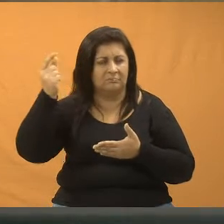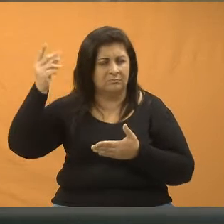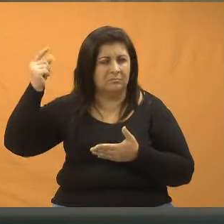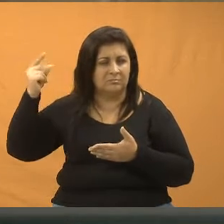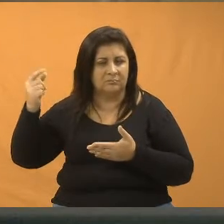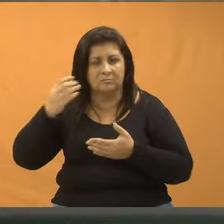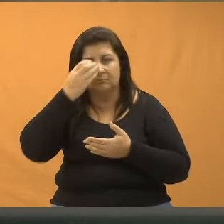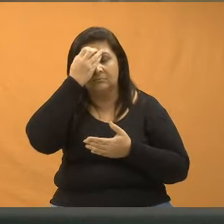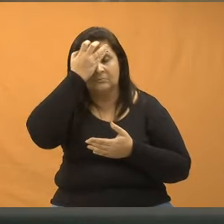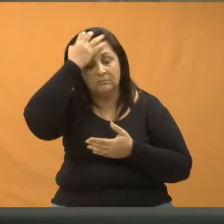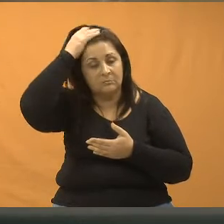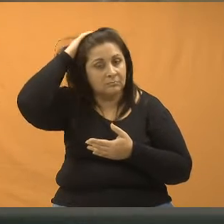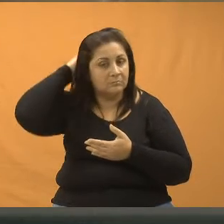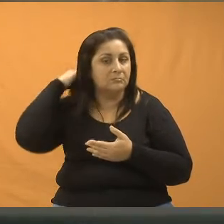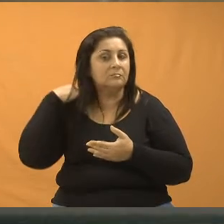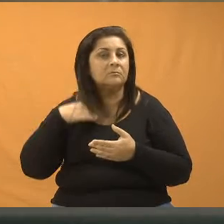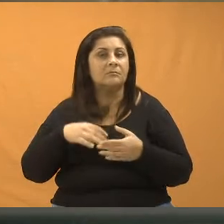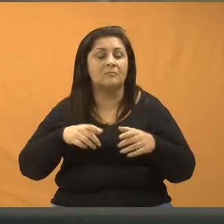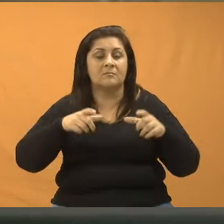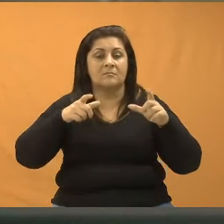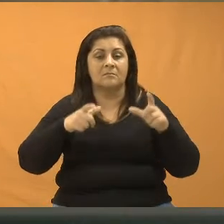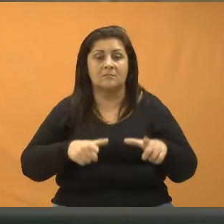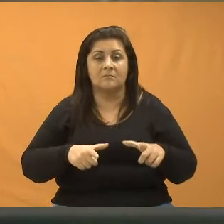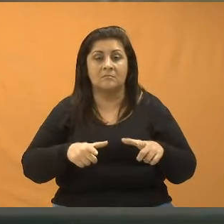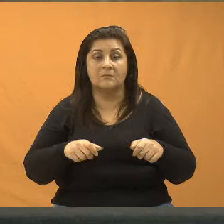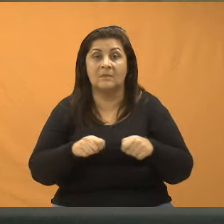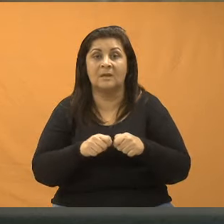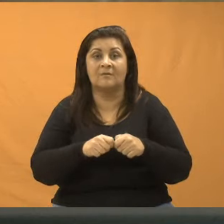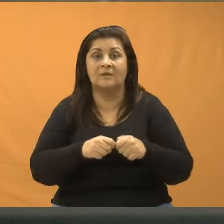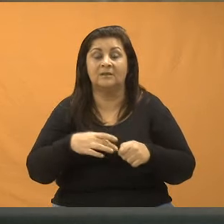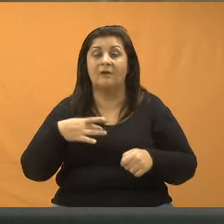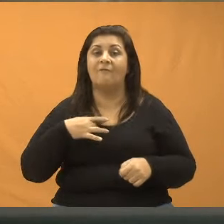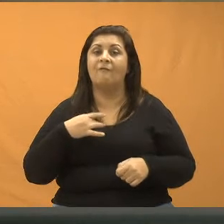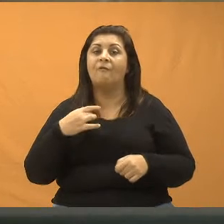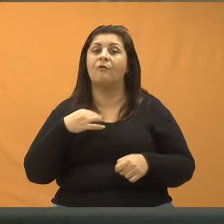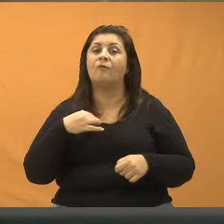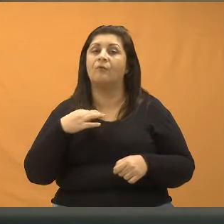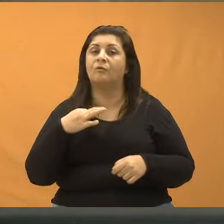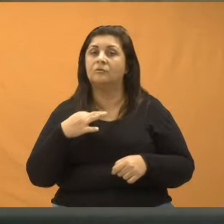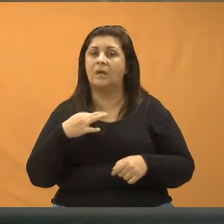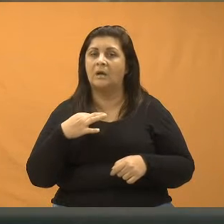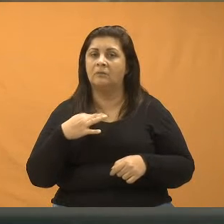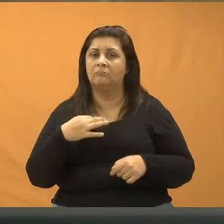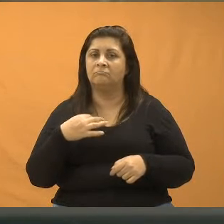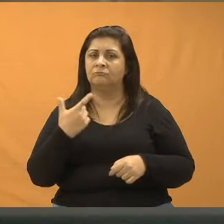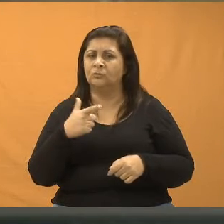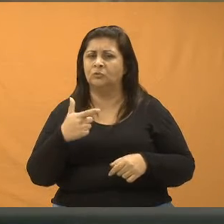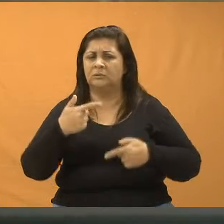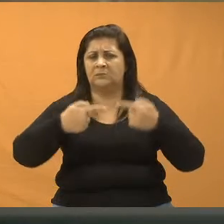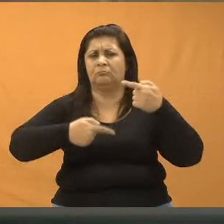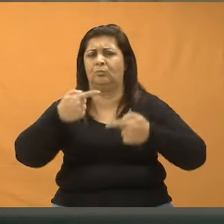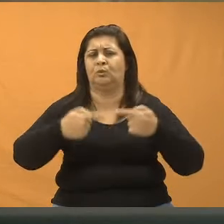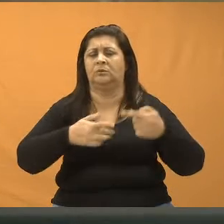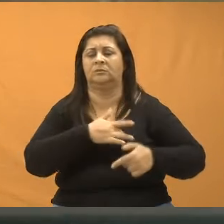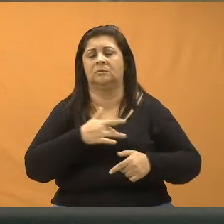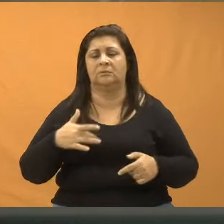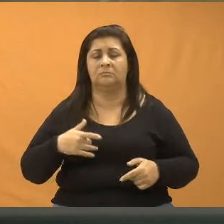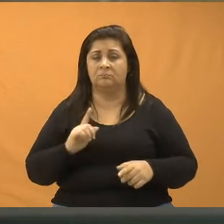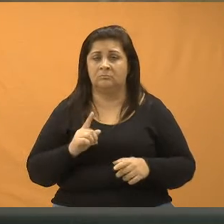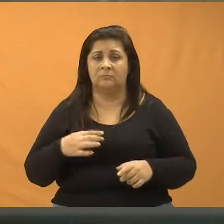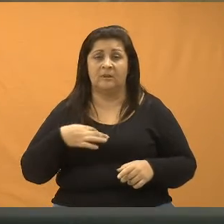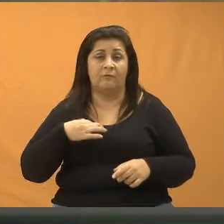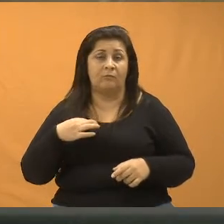eram ali locais onde se praticava a caridade, não havia, na verdade, uma política de saúde, né?